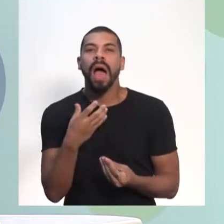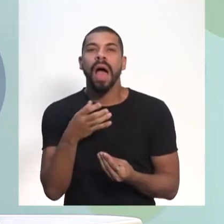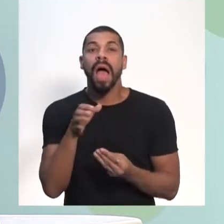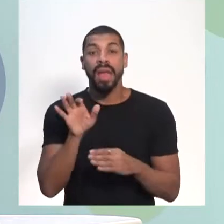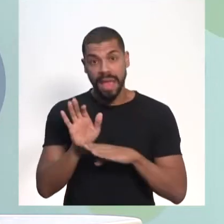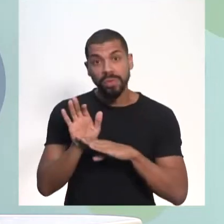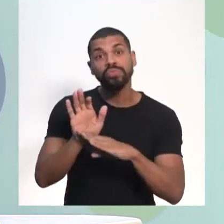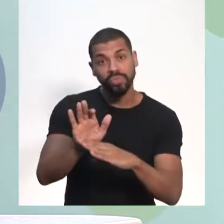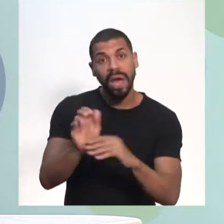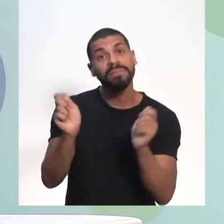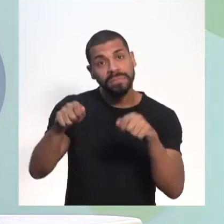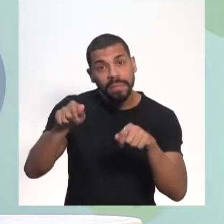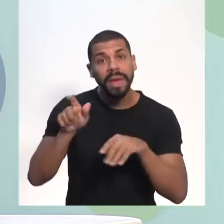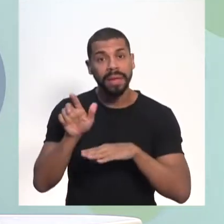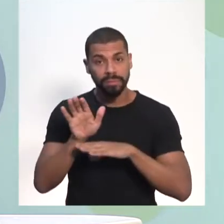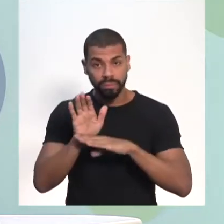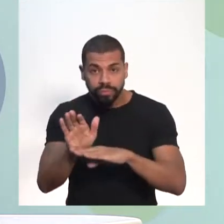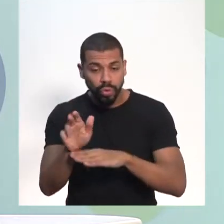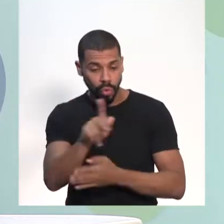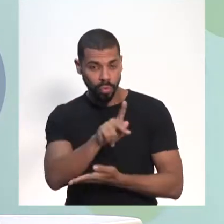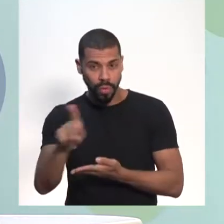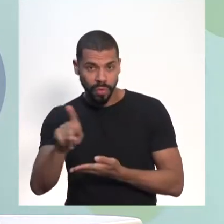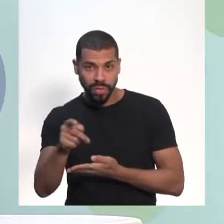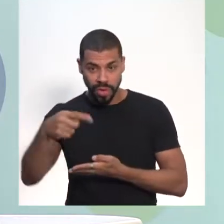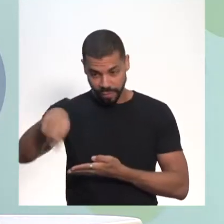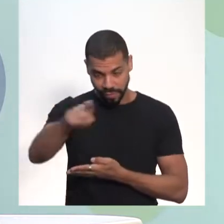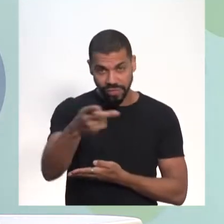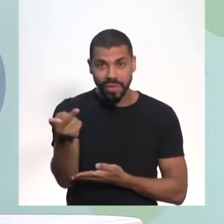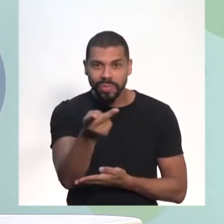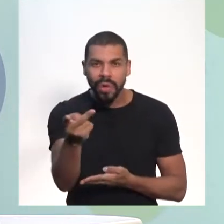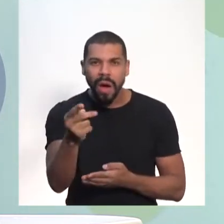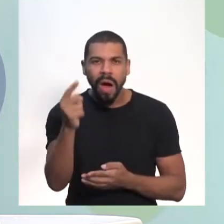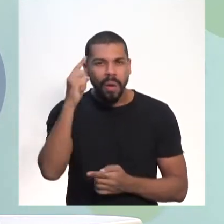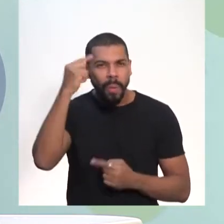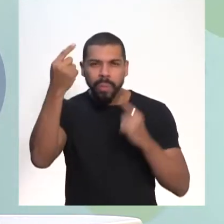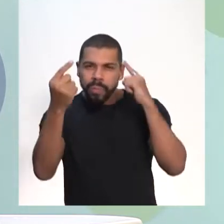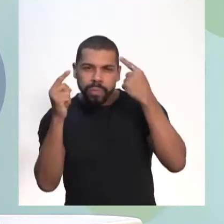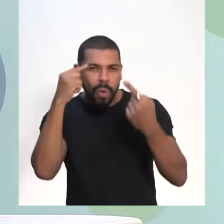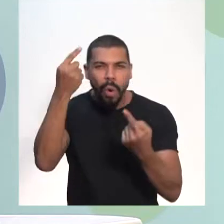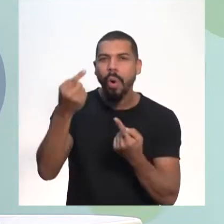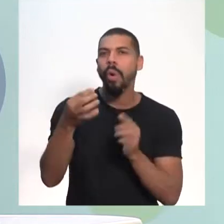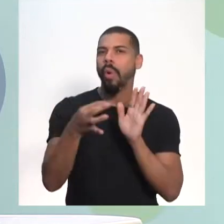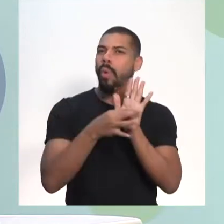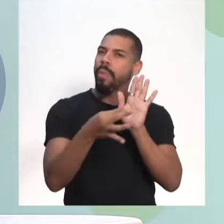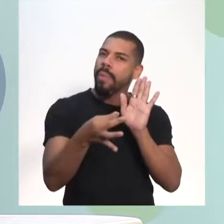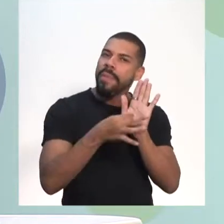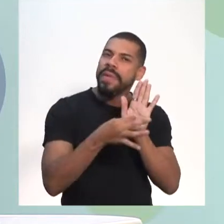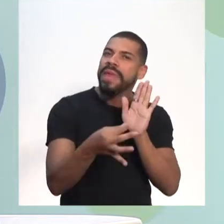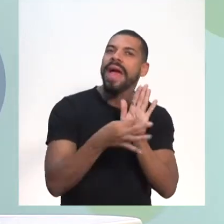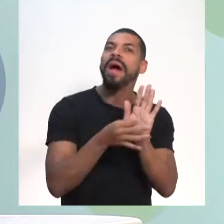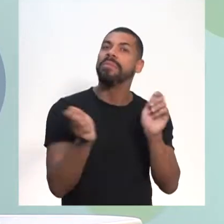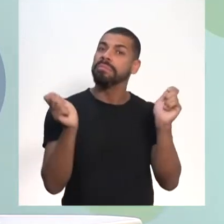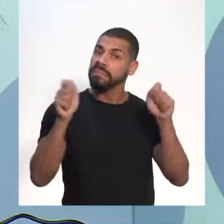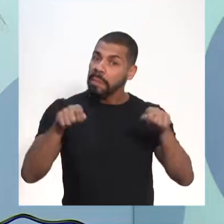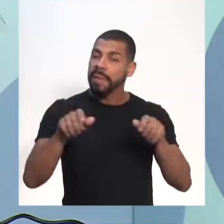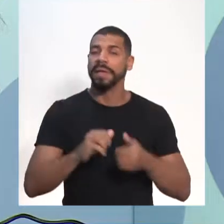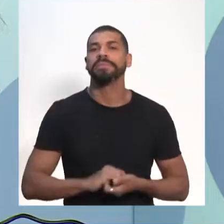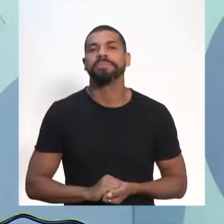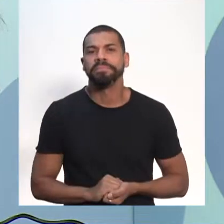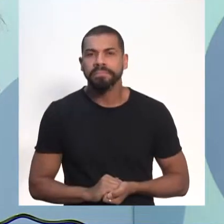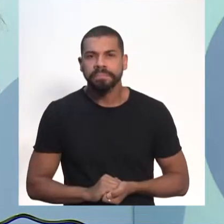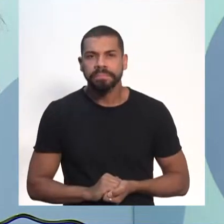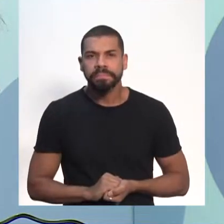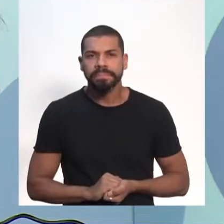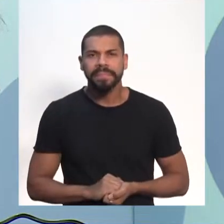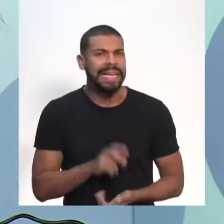auxiliar o trabalho de vocês, vocês também mandando sempre sugestões para a gente, sempre com a leitura crítica,